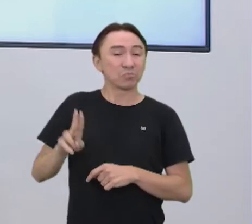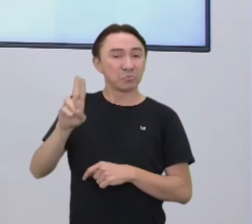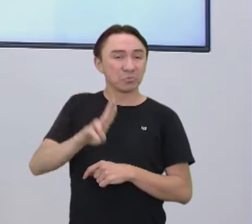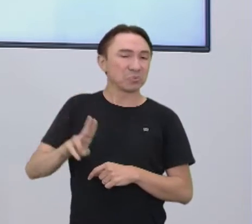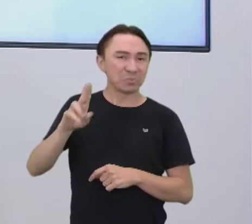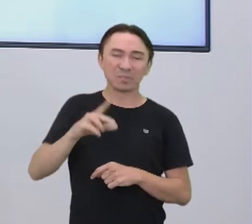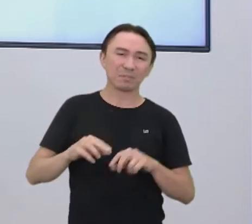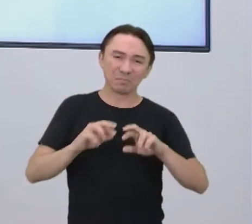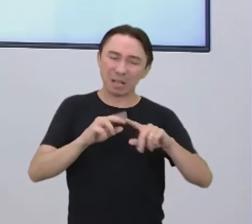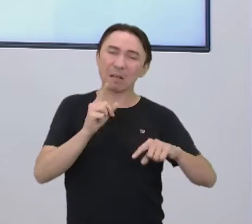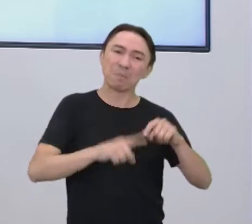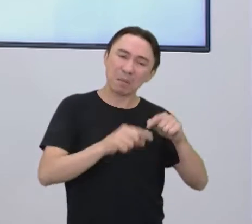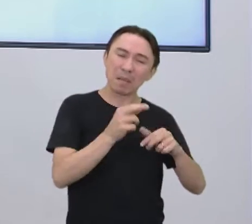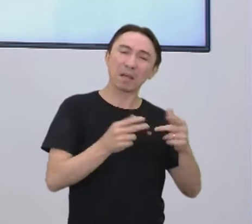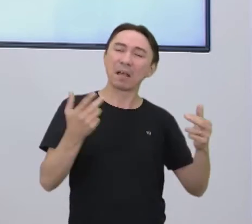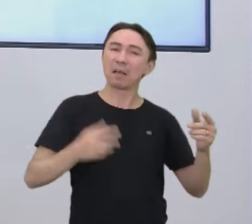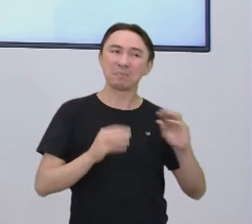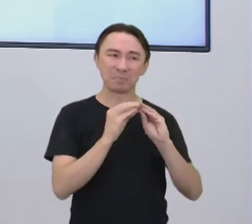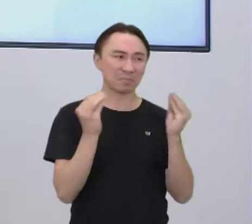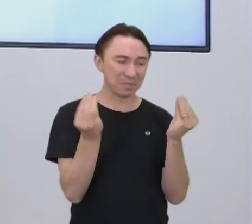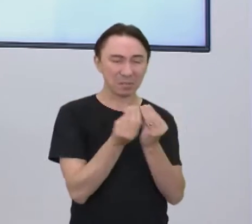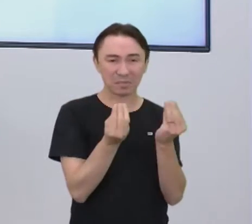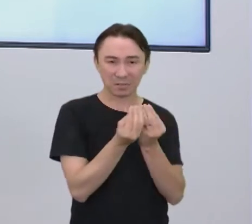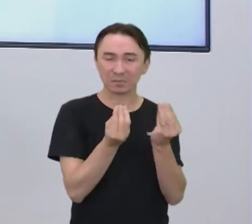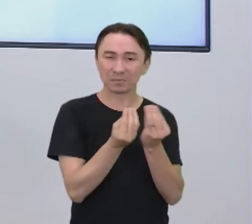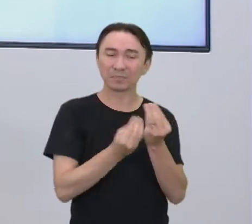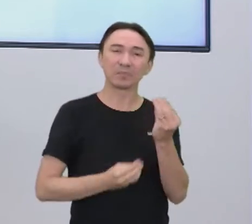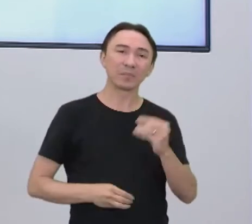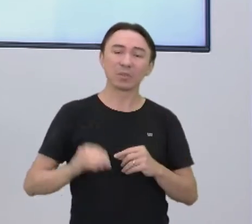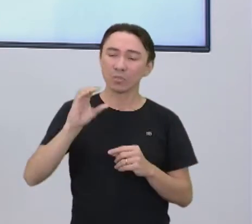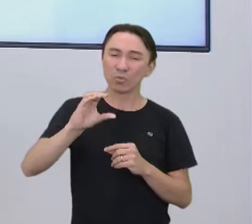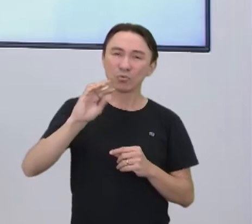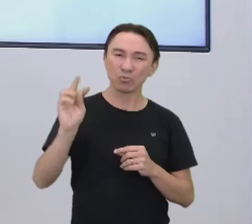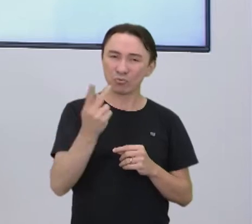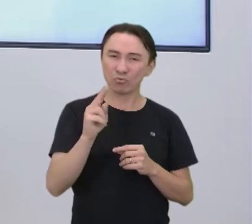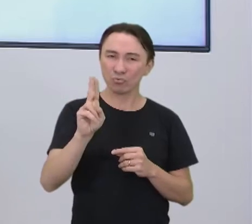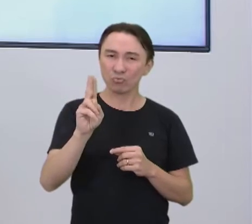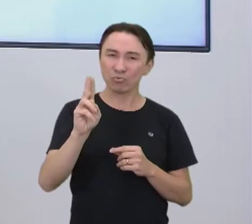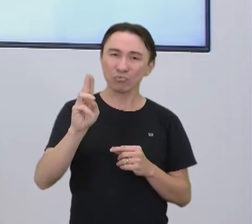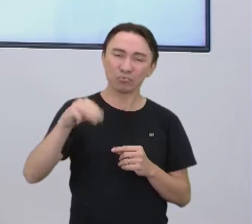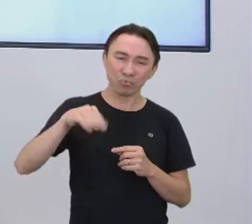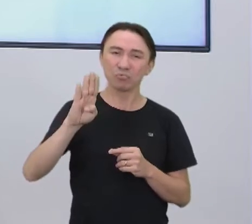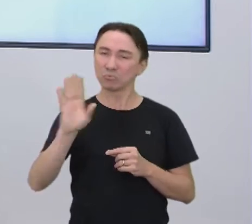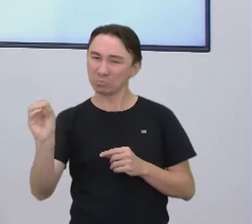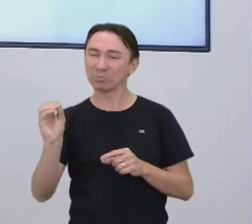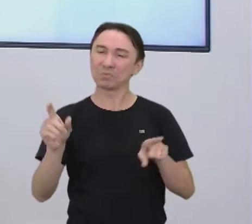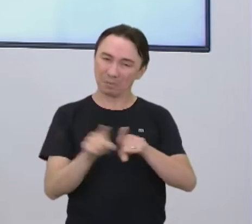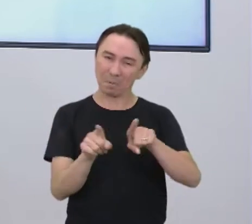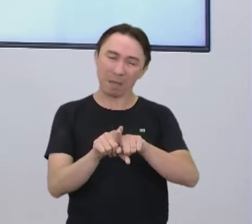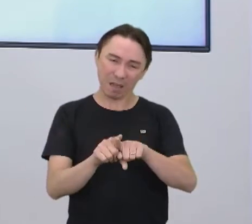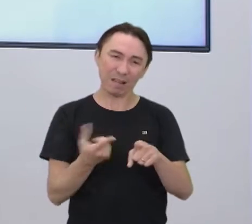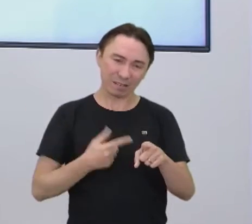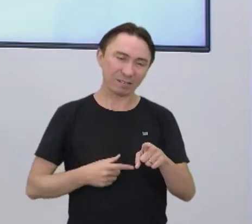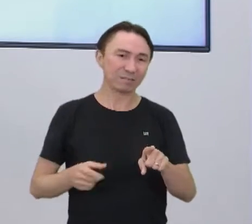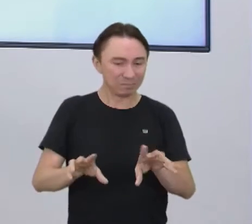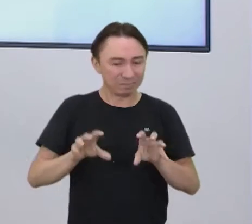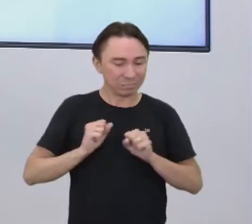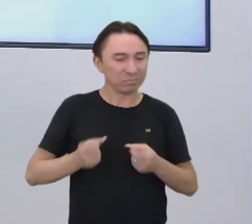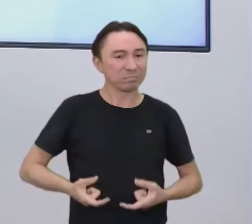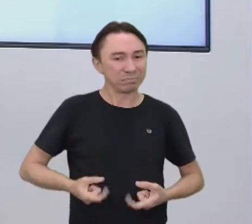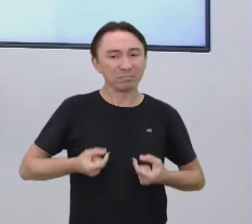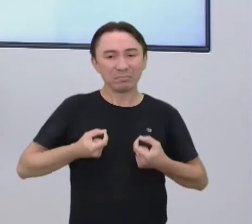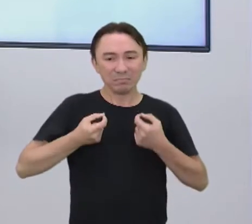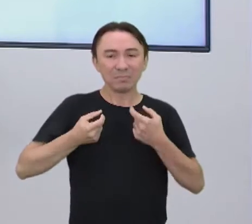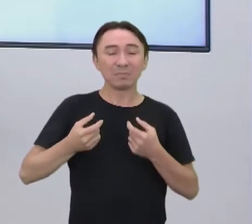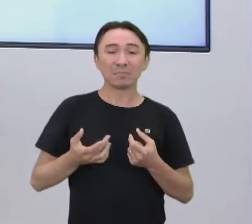chumbo, mercúrio, que são metais pesados e são cancerígenos, tanto que muitas dessas pessoas tiveram que ser enterradas